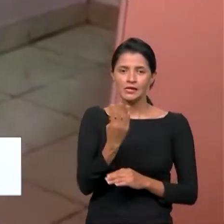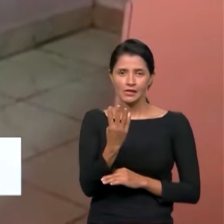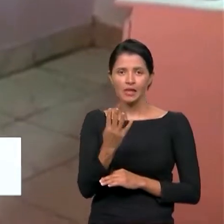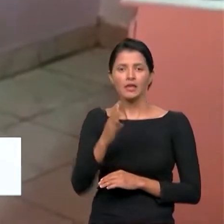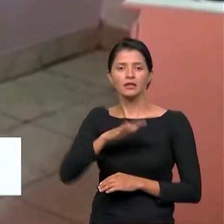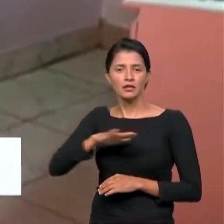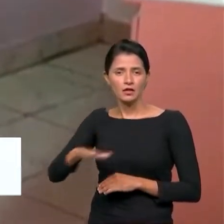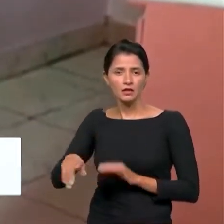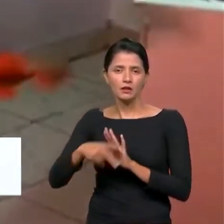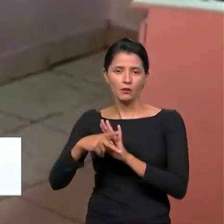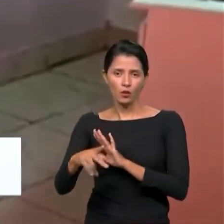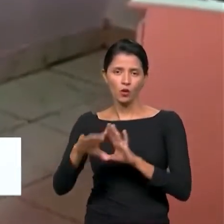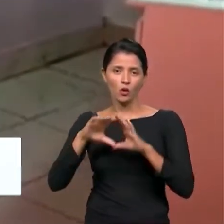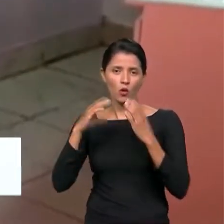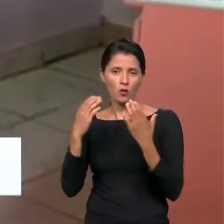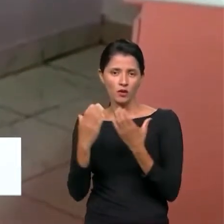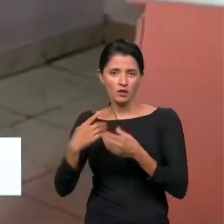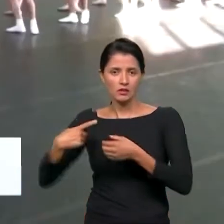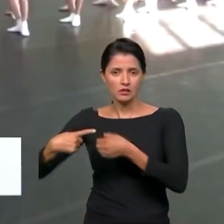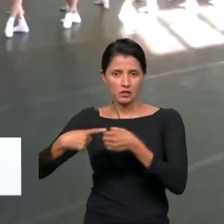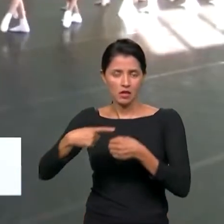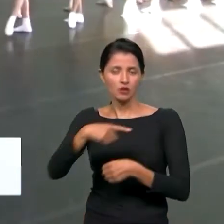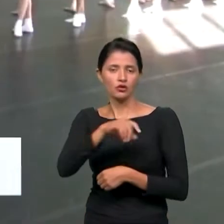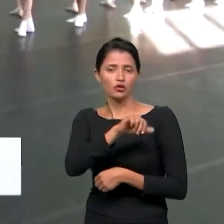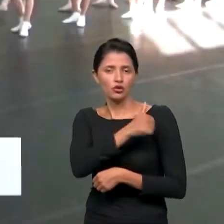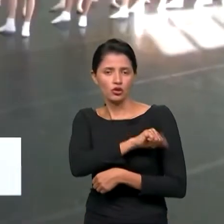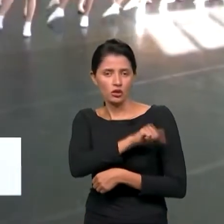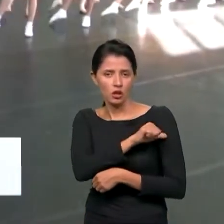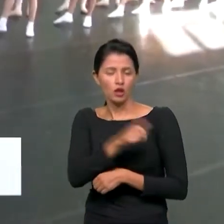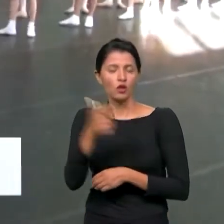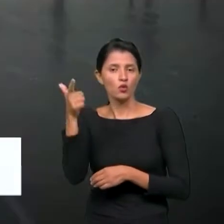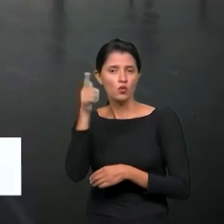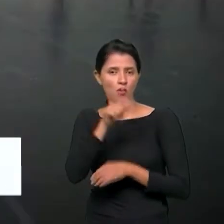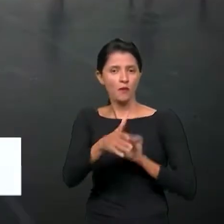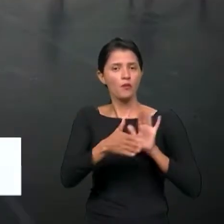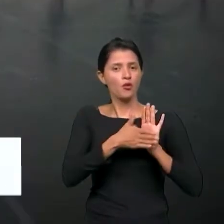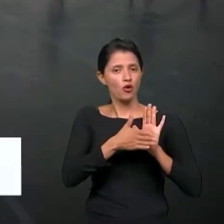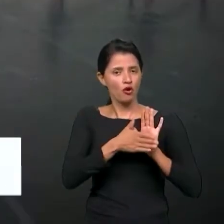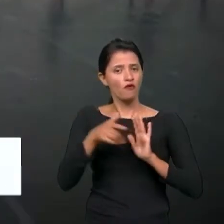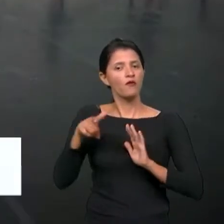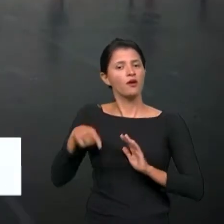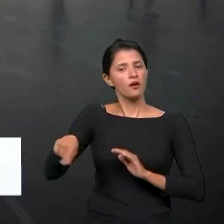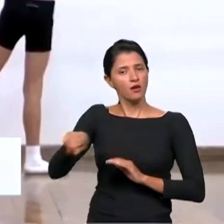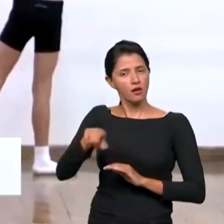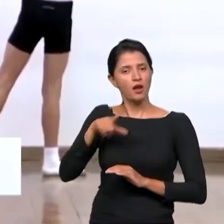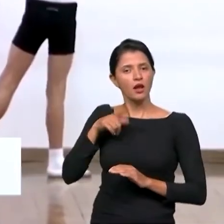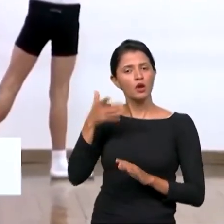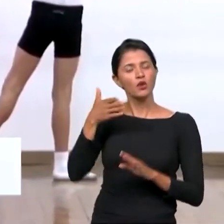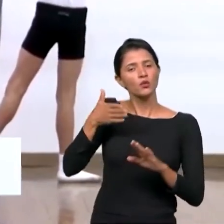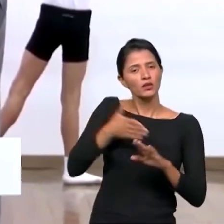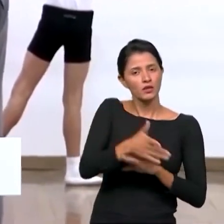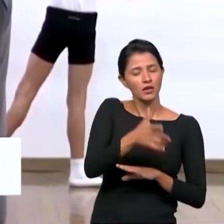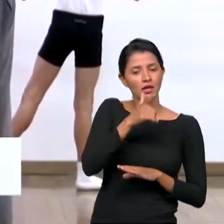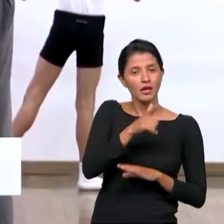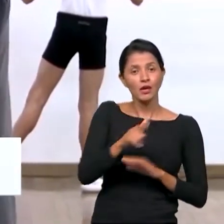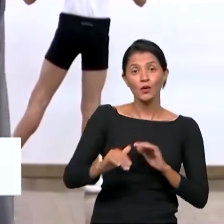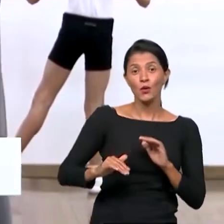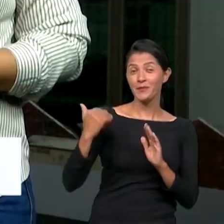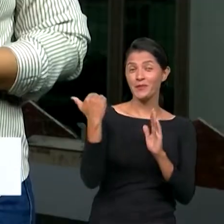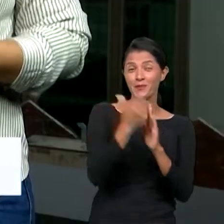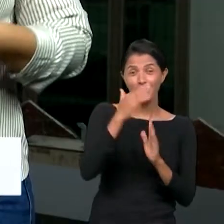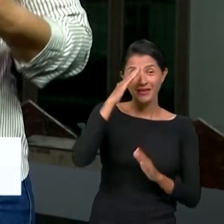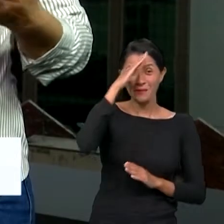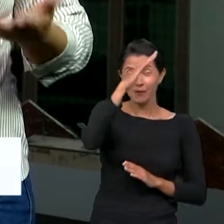de comunidades do Rio de Janeiro são a prova disso. Elas chegaram a uma das principais companhias de balé clássico do